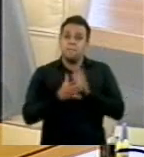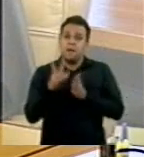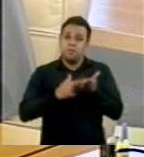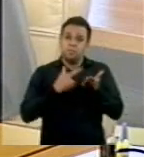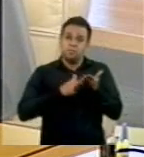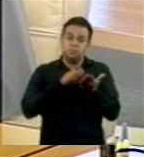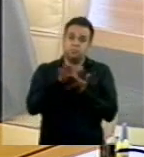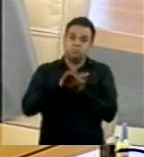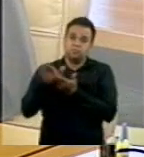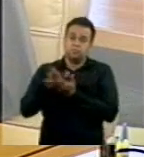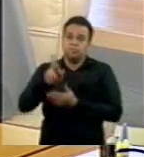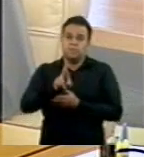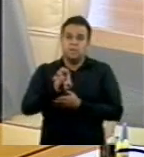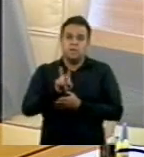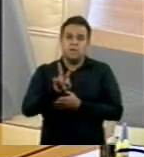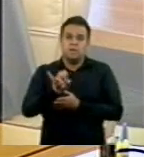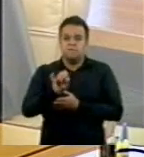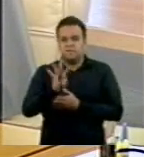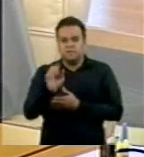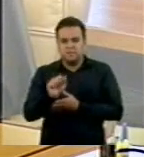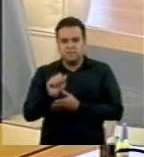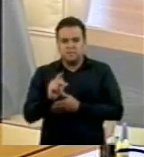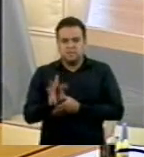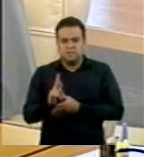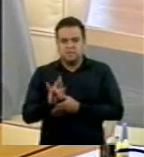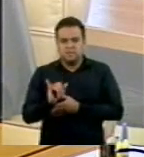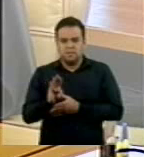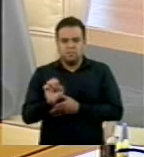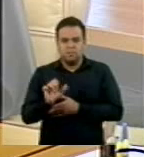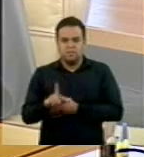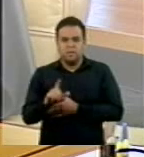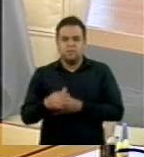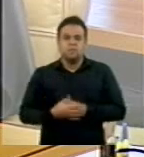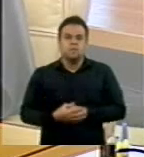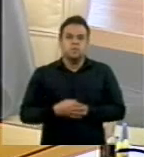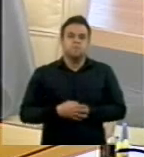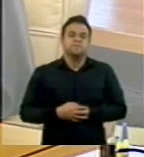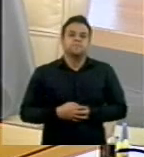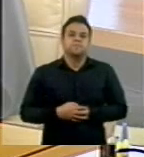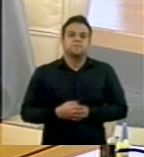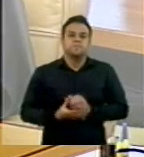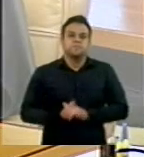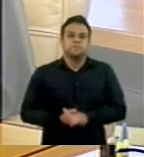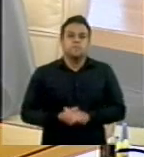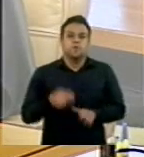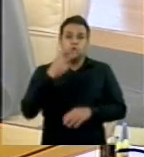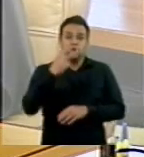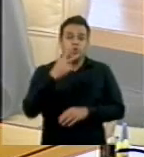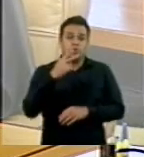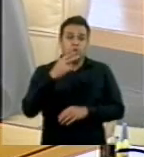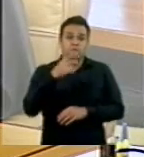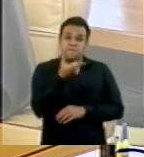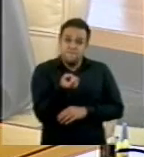Tribunais. E assim digo hoje, 2 décadas e meia depois, que os dispositivos